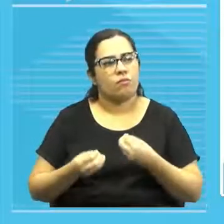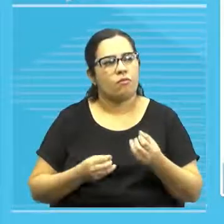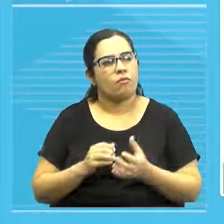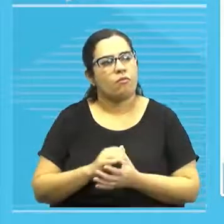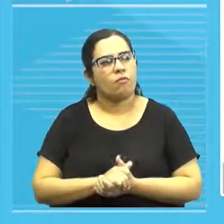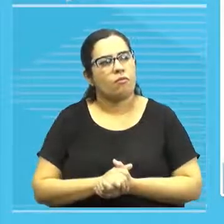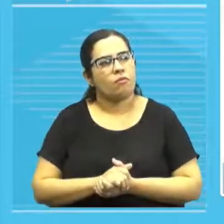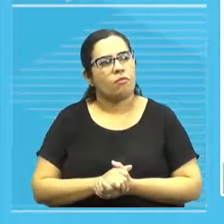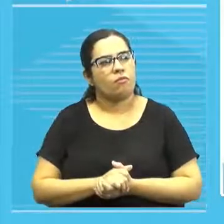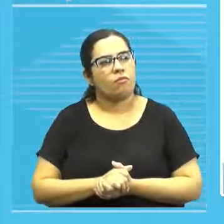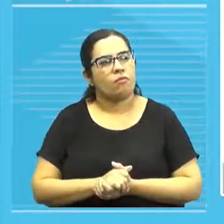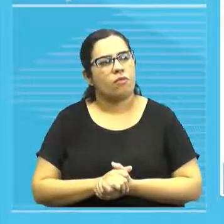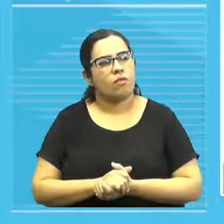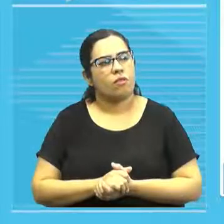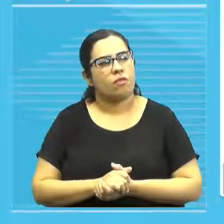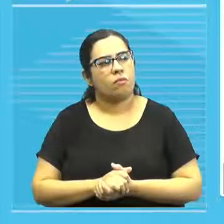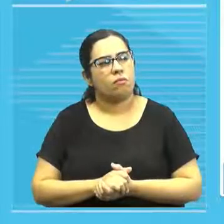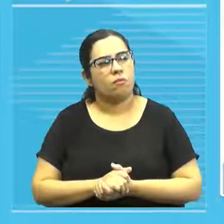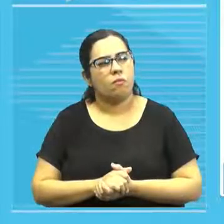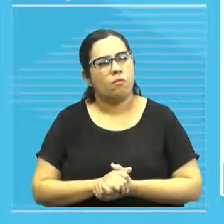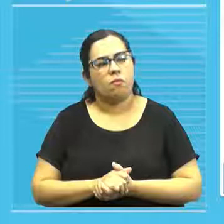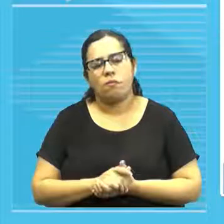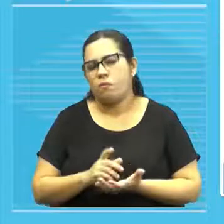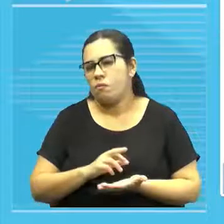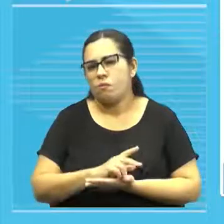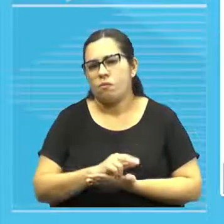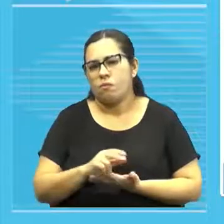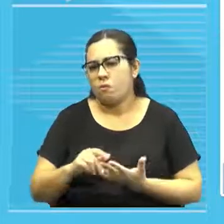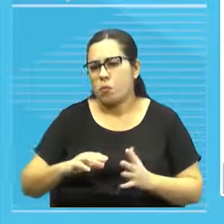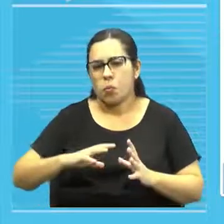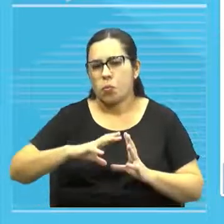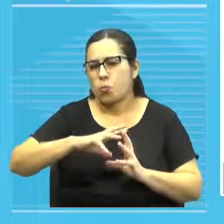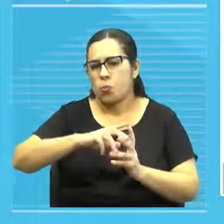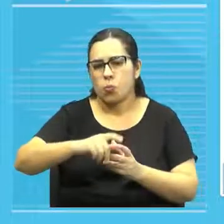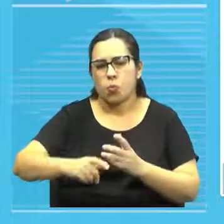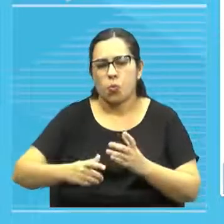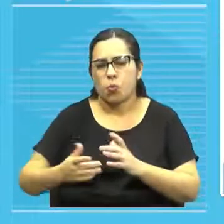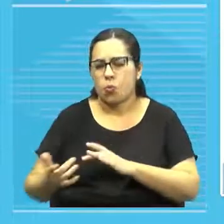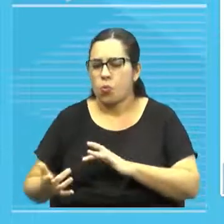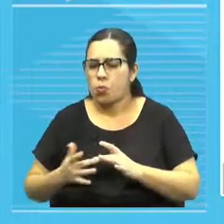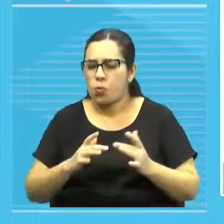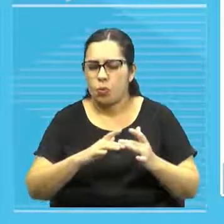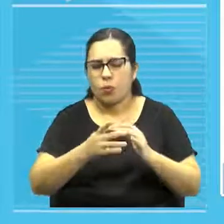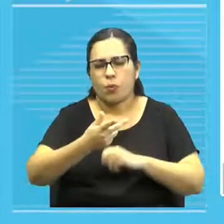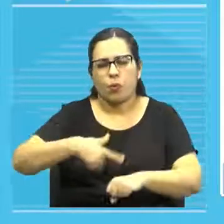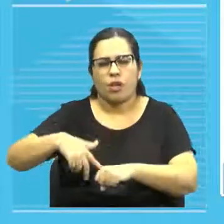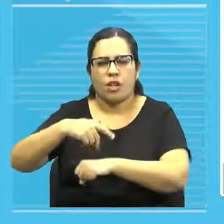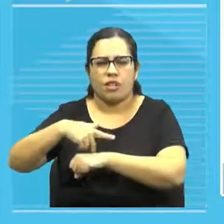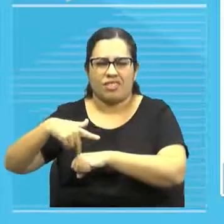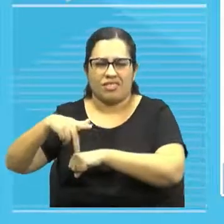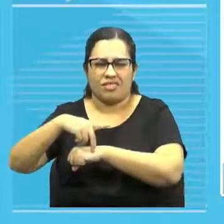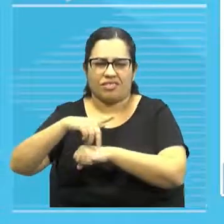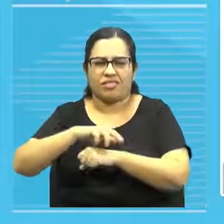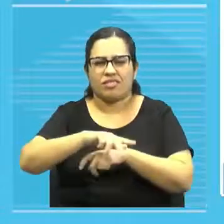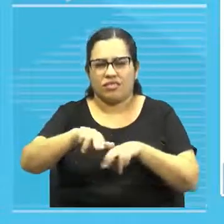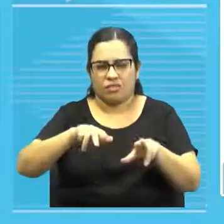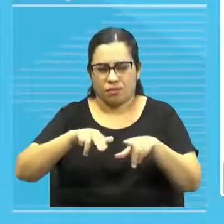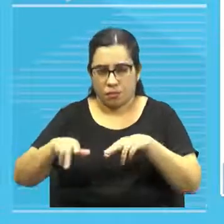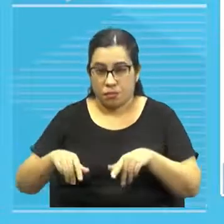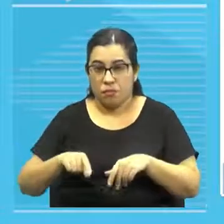e de natureza diversa em escala mundial percebam na globalização